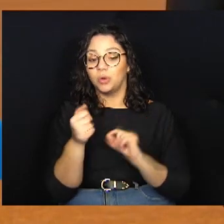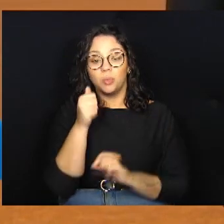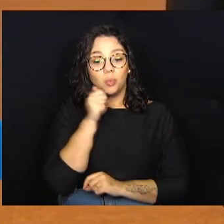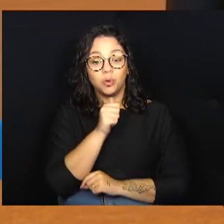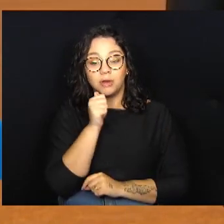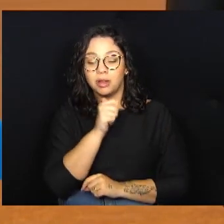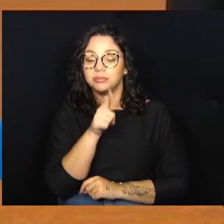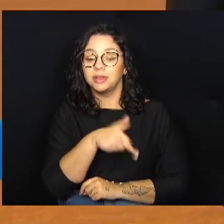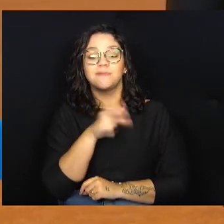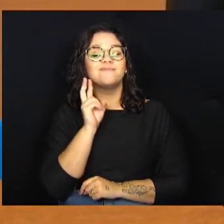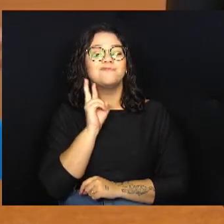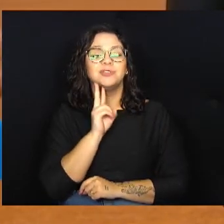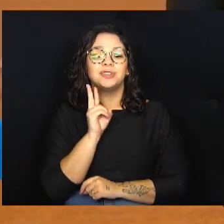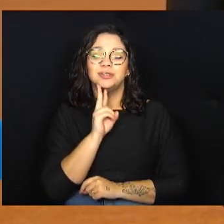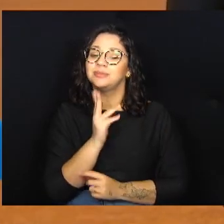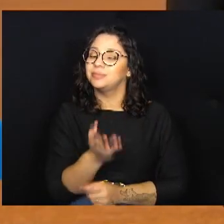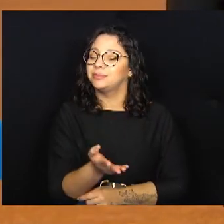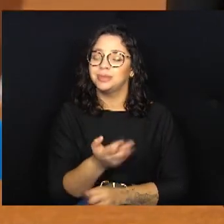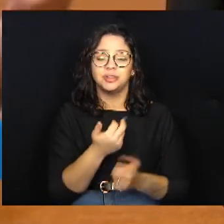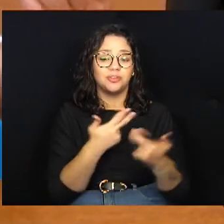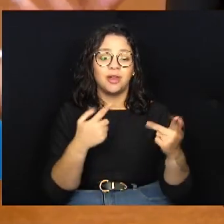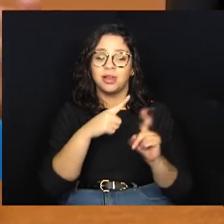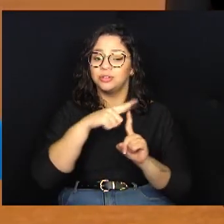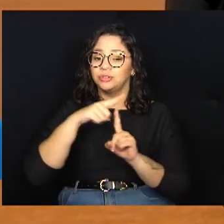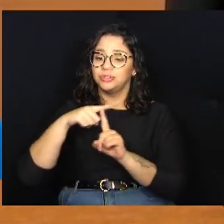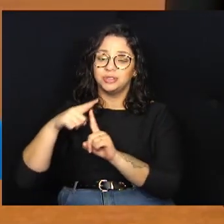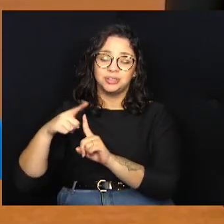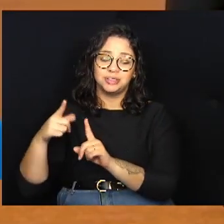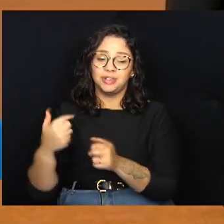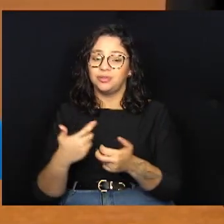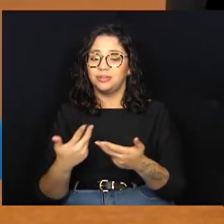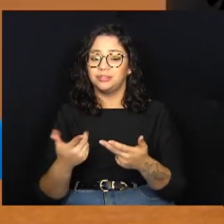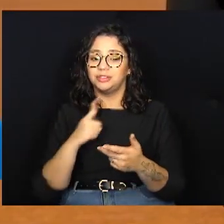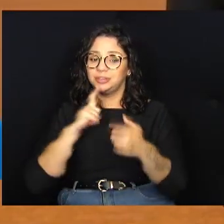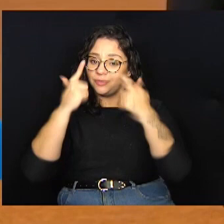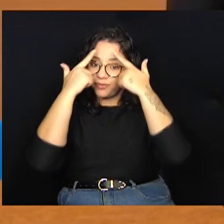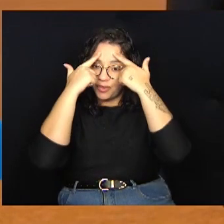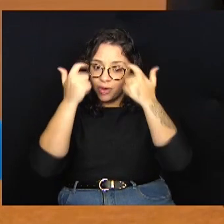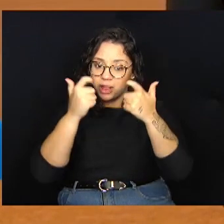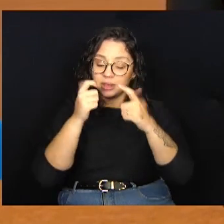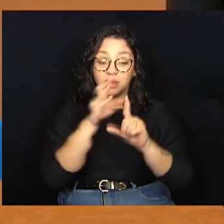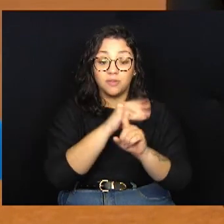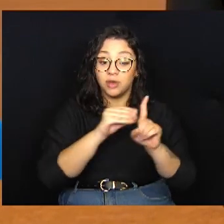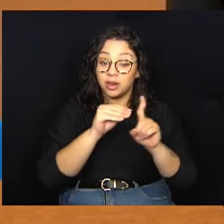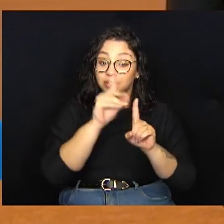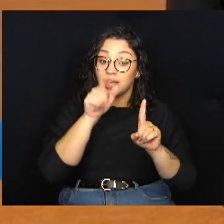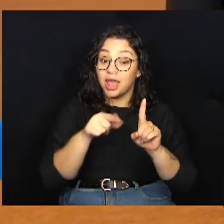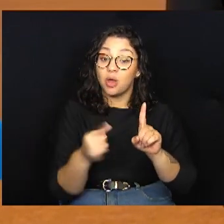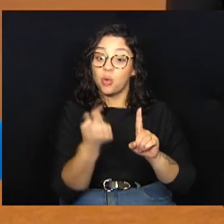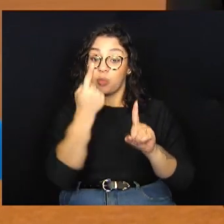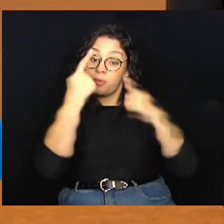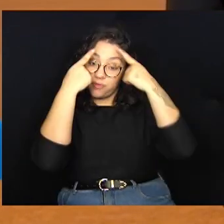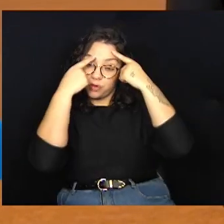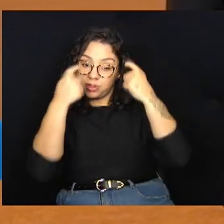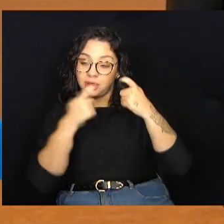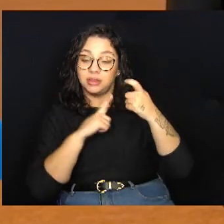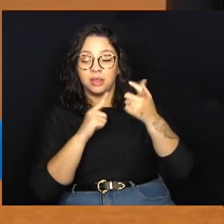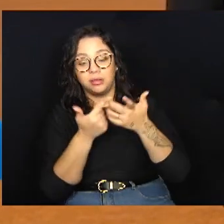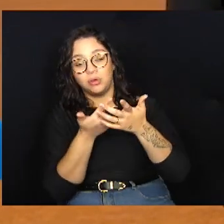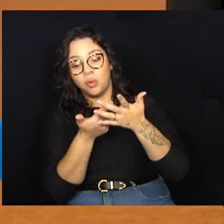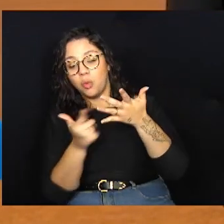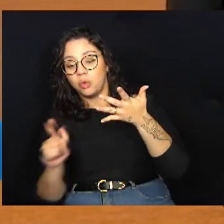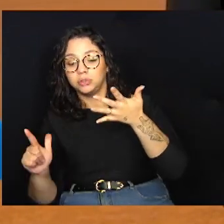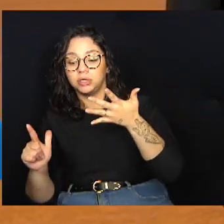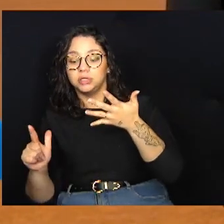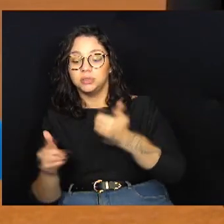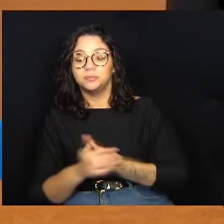sendo vítimas de vários tipos de agressões. O assédio é uma delas, né? E a gente